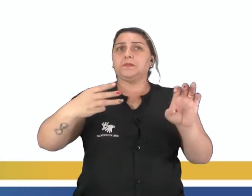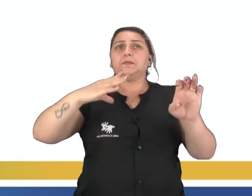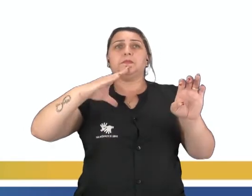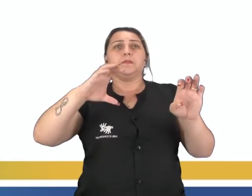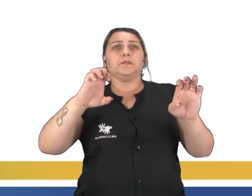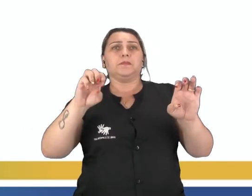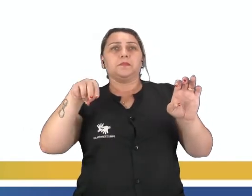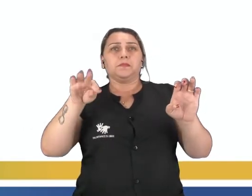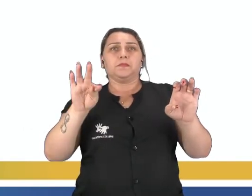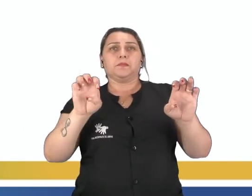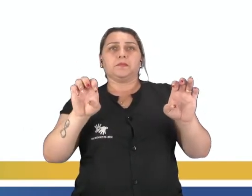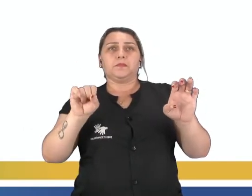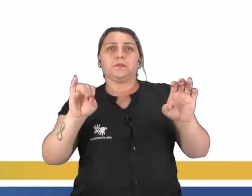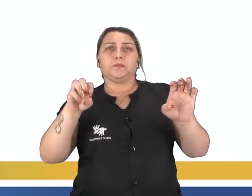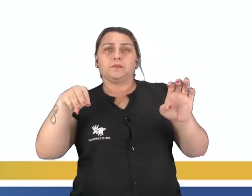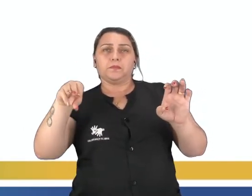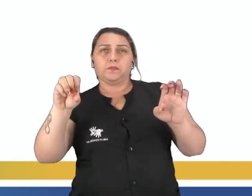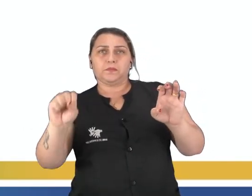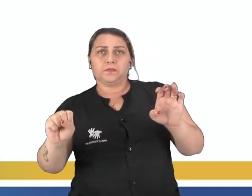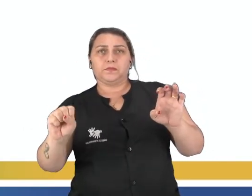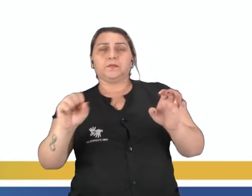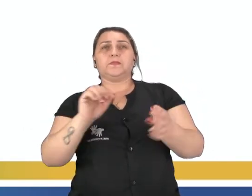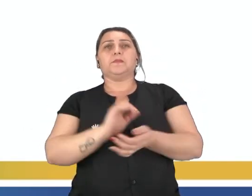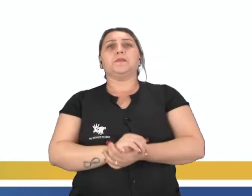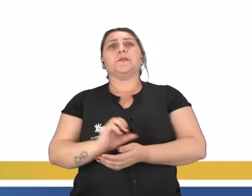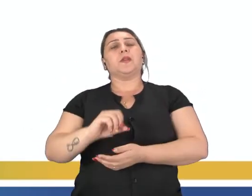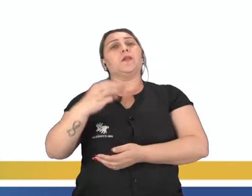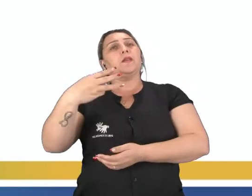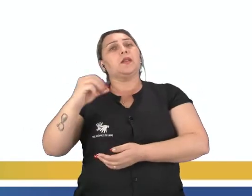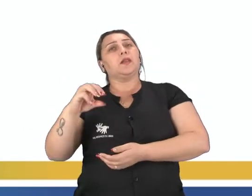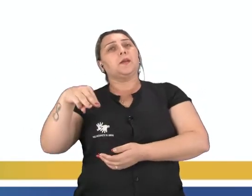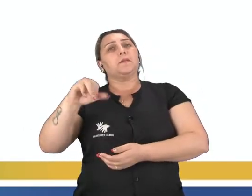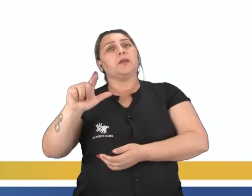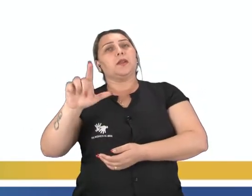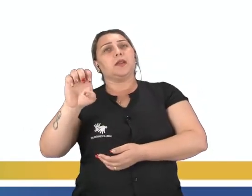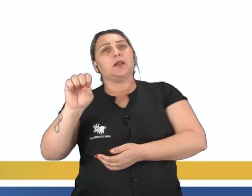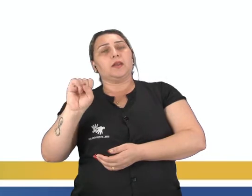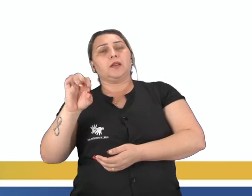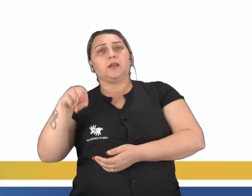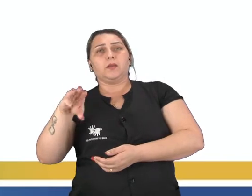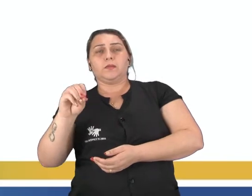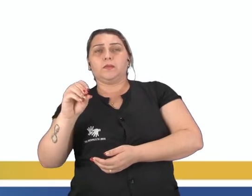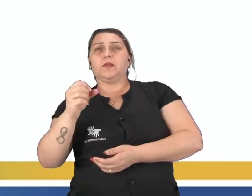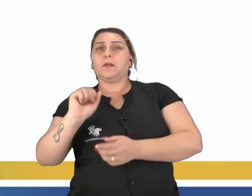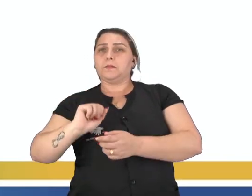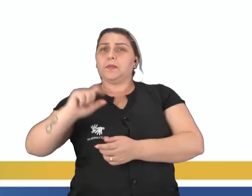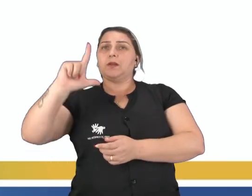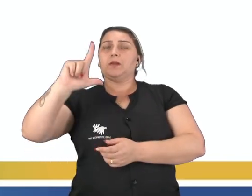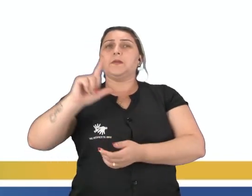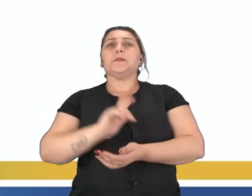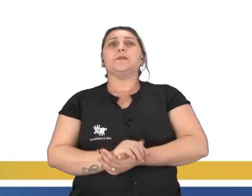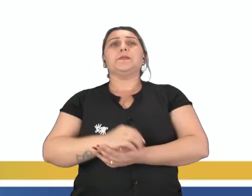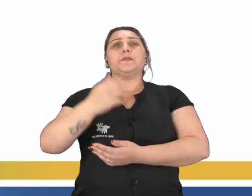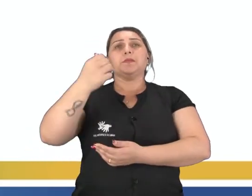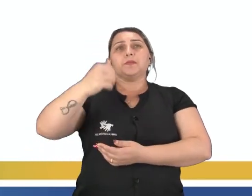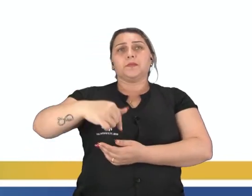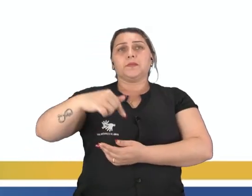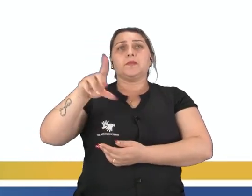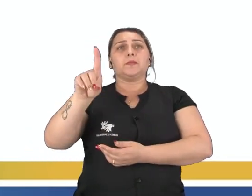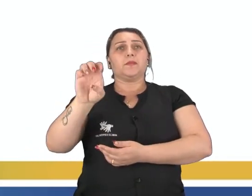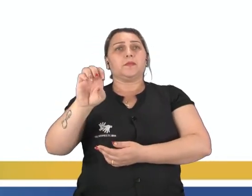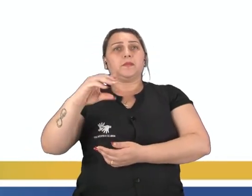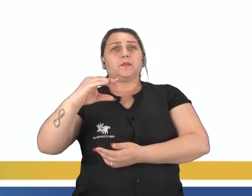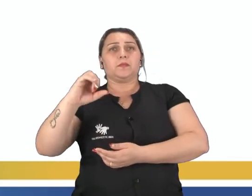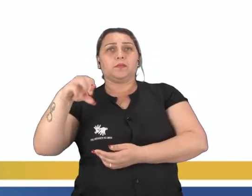o meu outro 3, ele equivale a 3 centésimos ou 30 milésimos. Já observe que ele é maior. O 7,